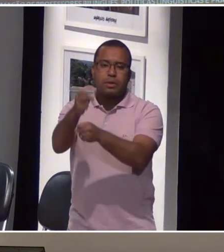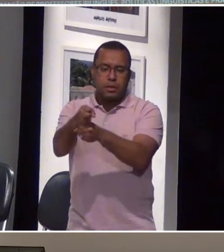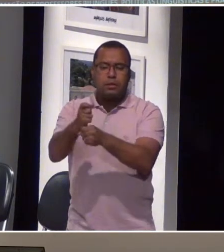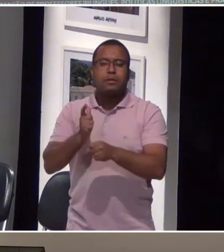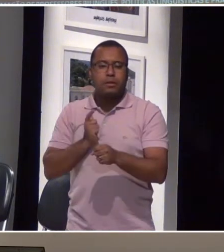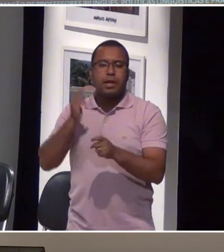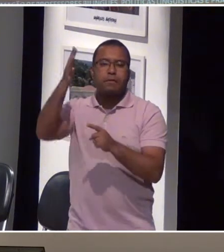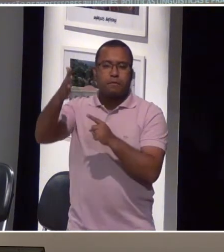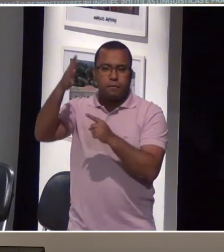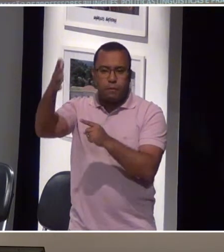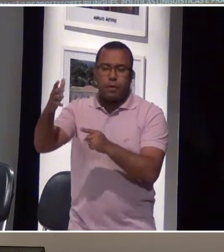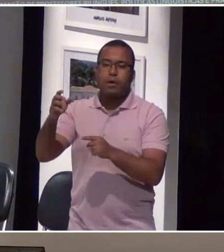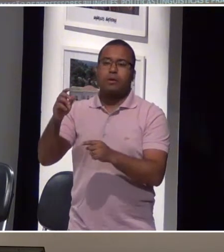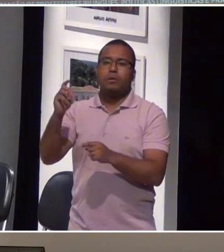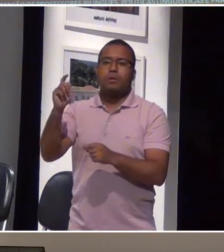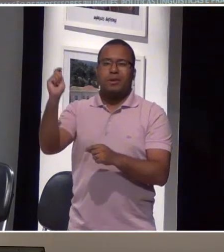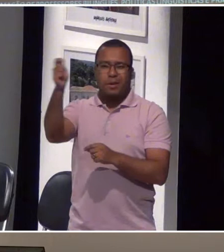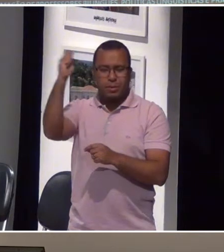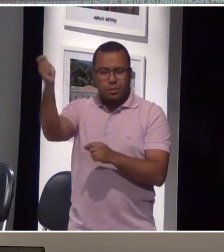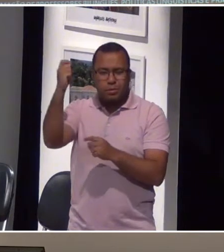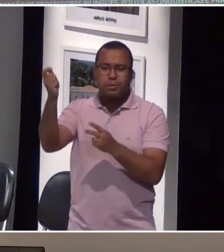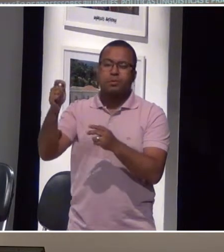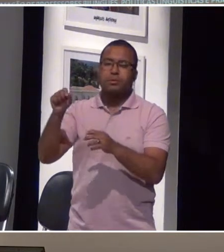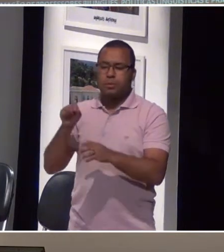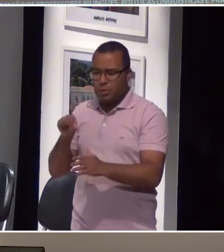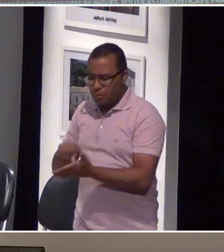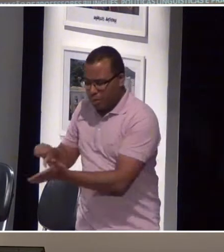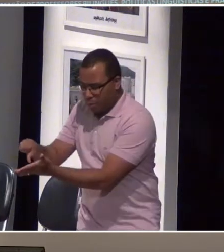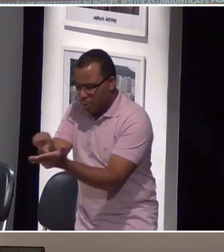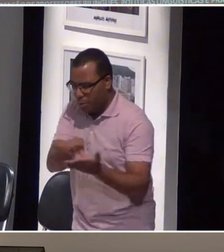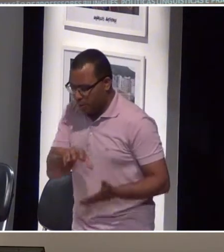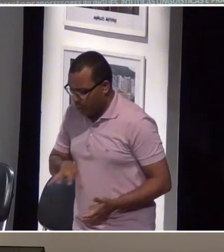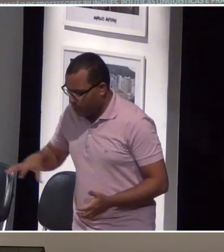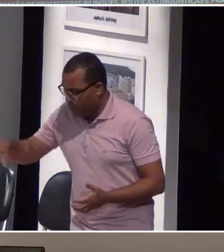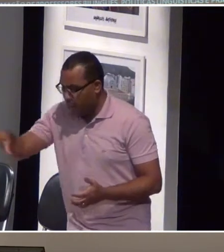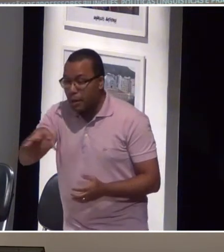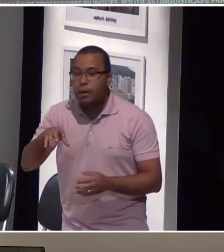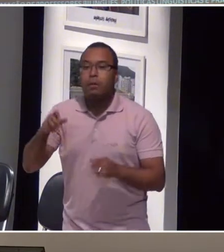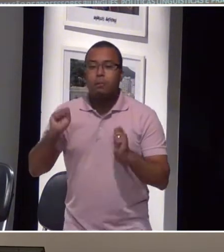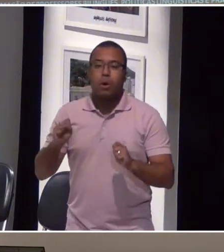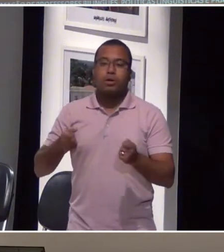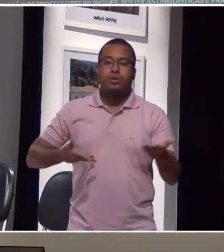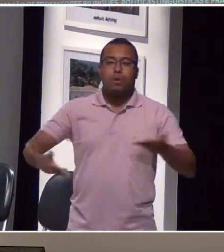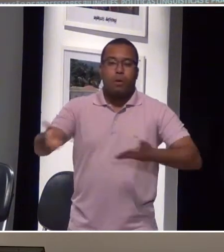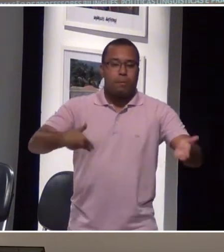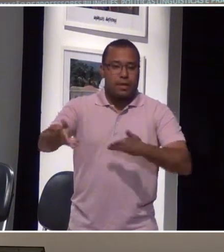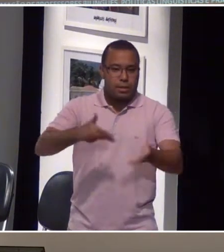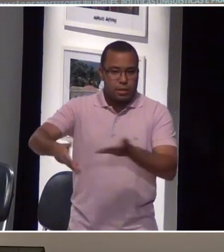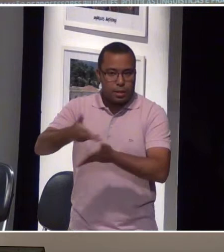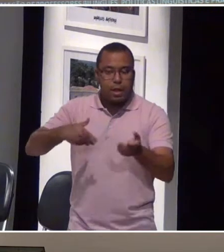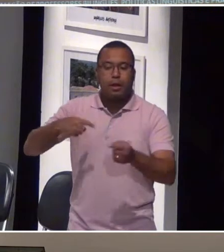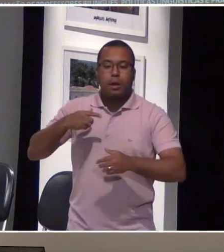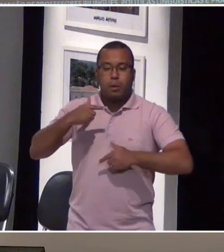promovemos fóruns no estado do Rio Grande do Sul, em regiões distintas, aonde nós podemos estar compartilhando